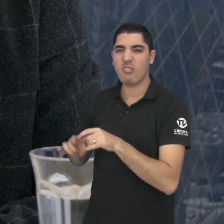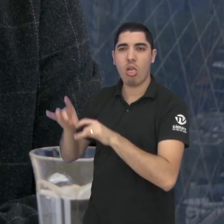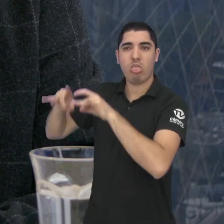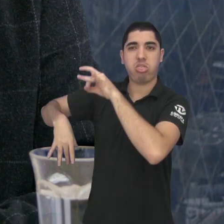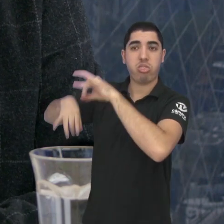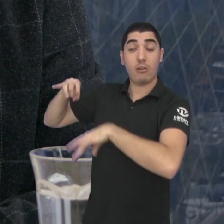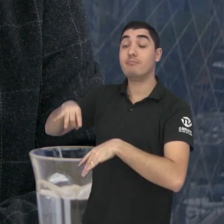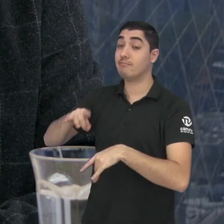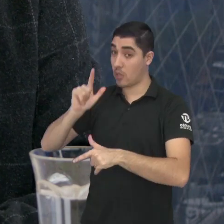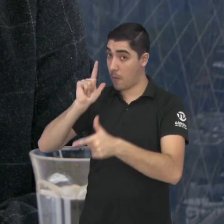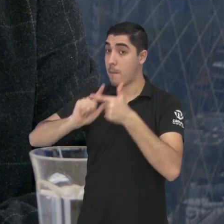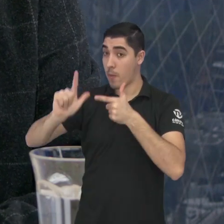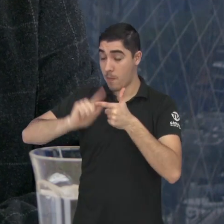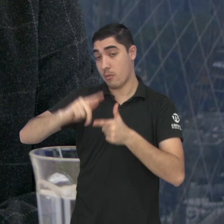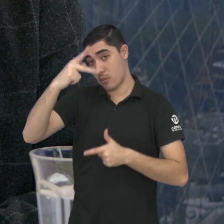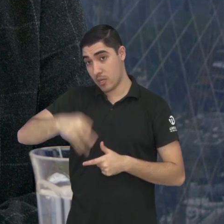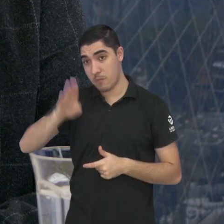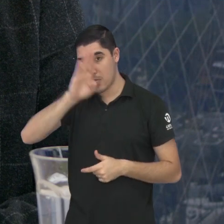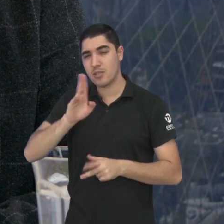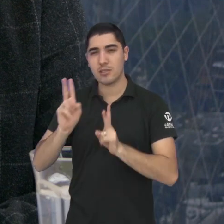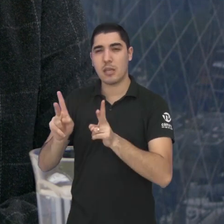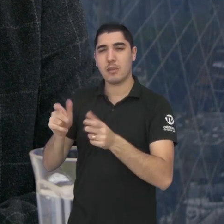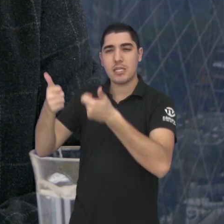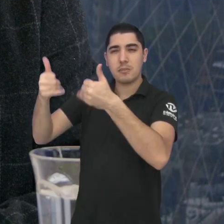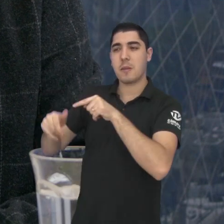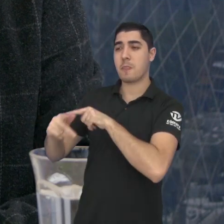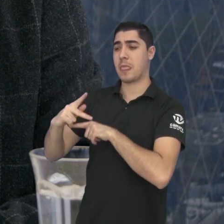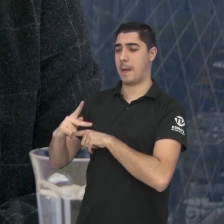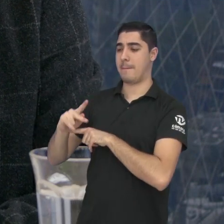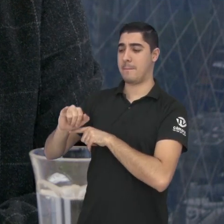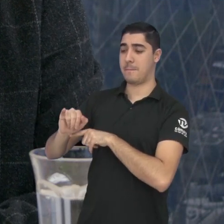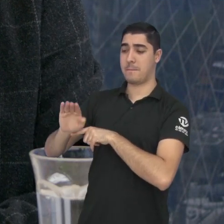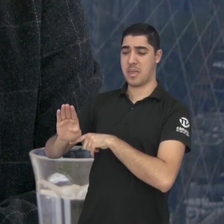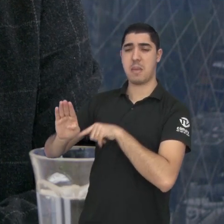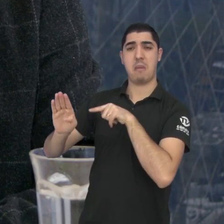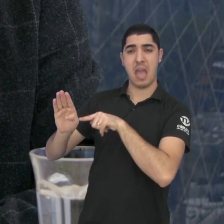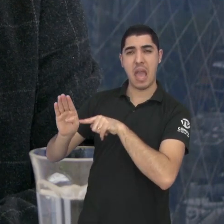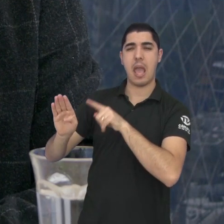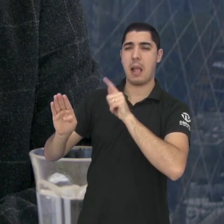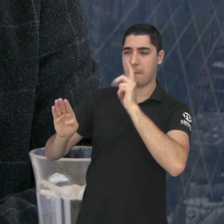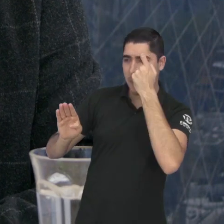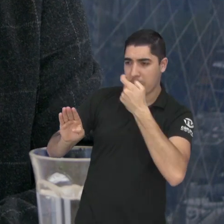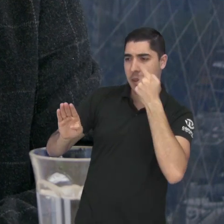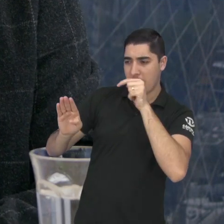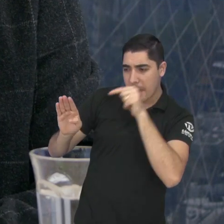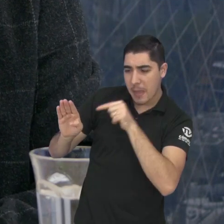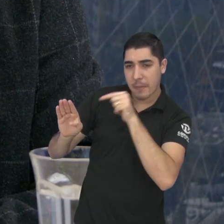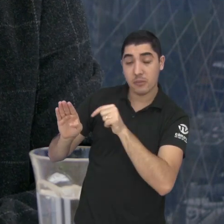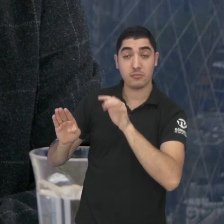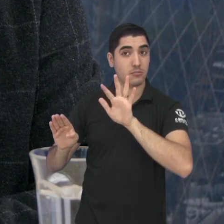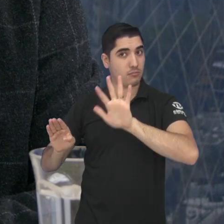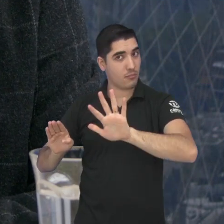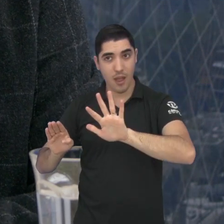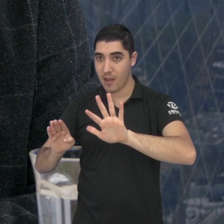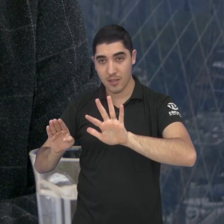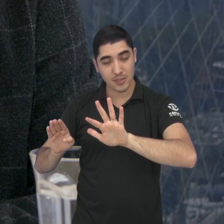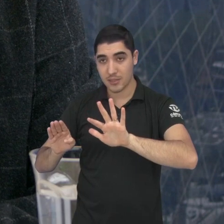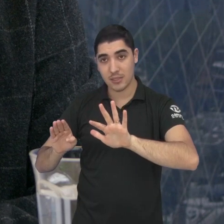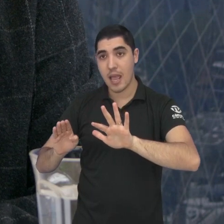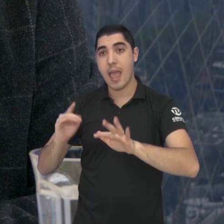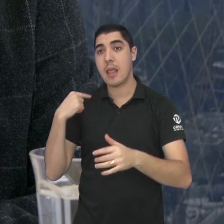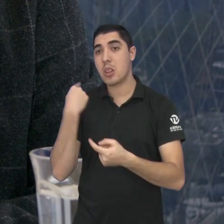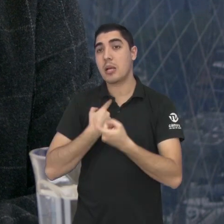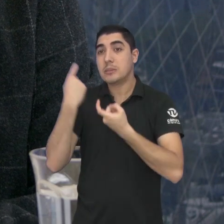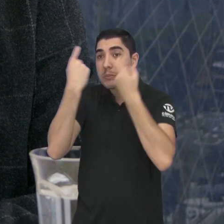país, que eles falam tanto do PIB, a gente, né? O PIB. A questão toda não é ter um crescimento